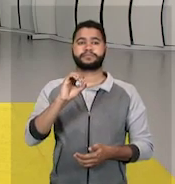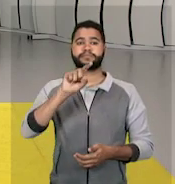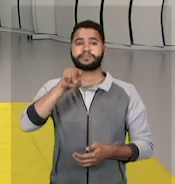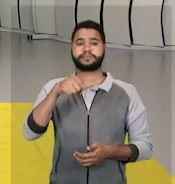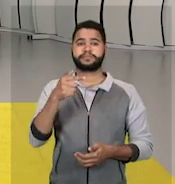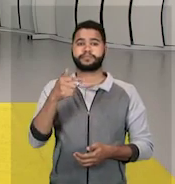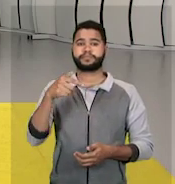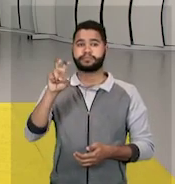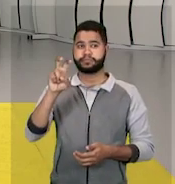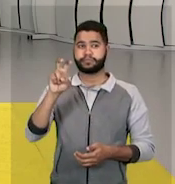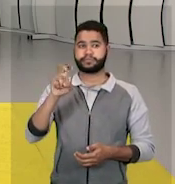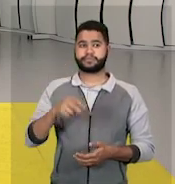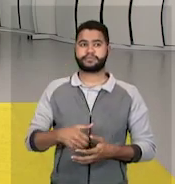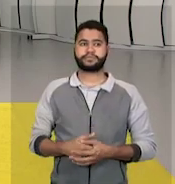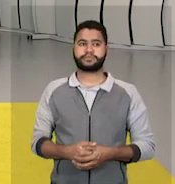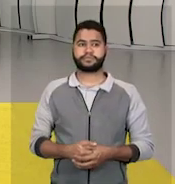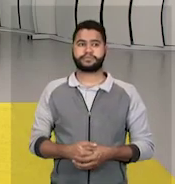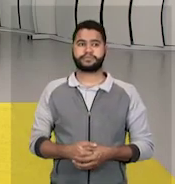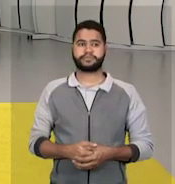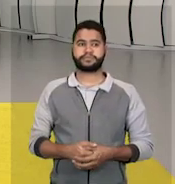0,25.